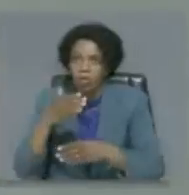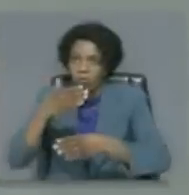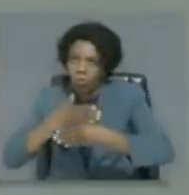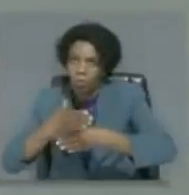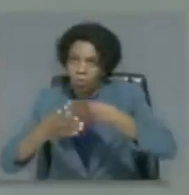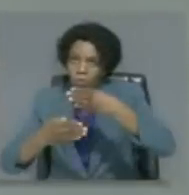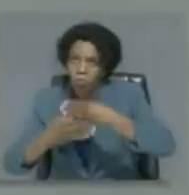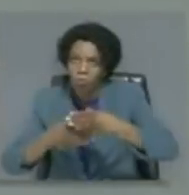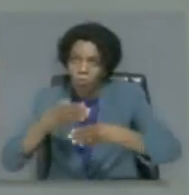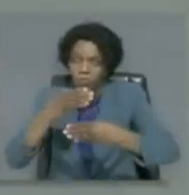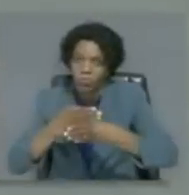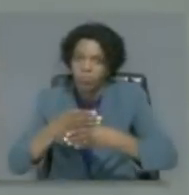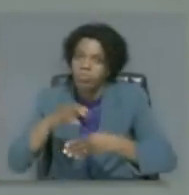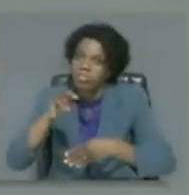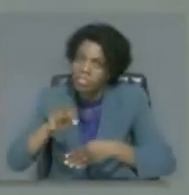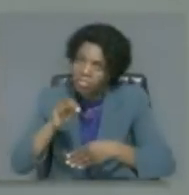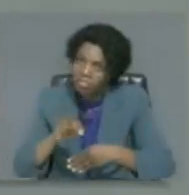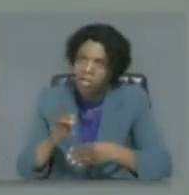operacionalização